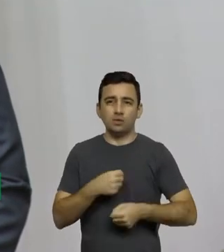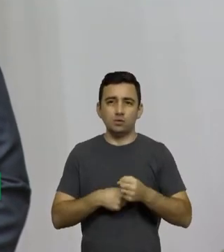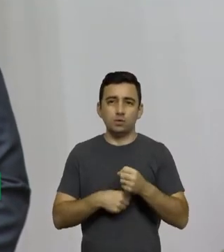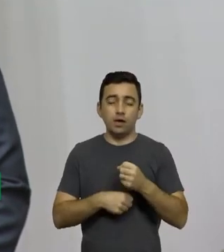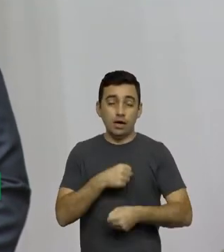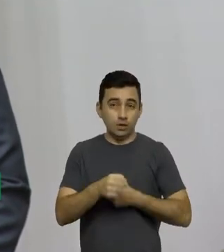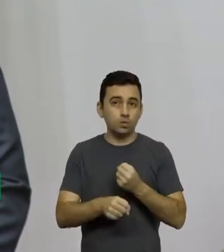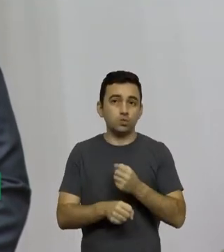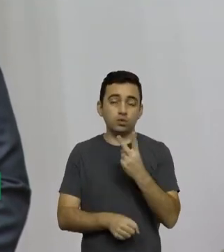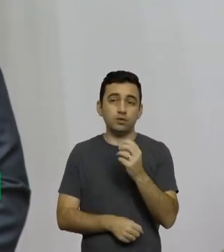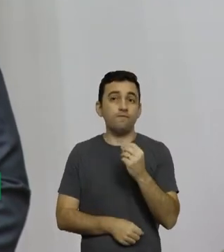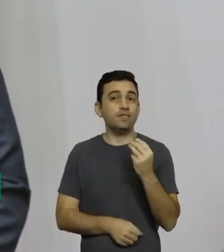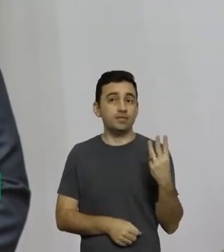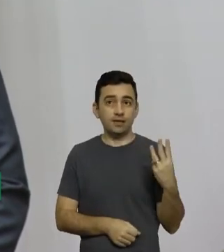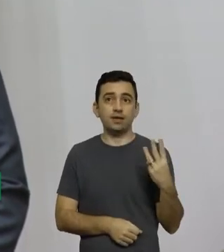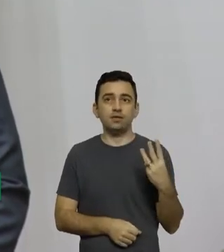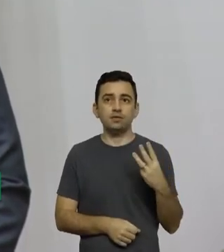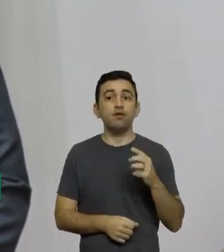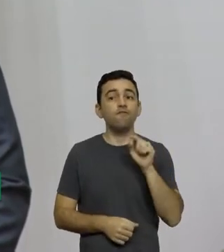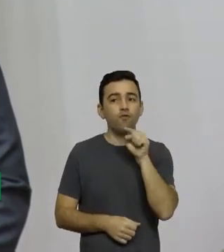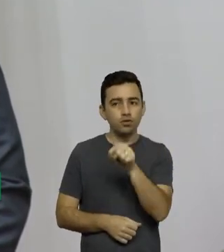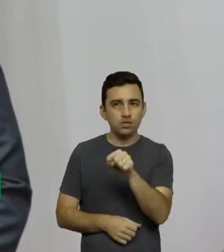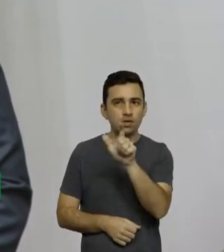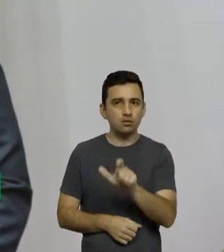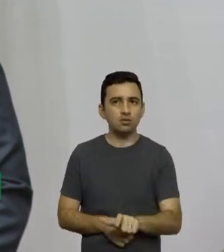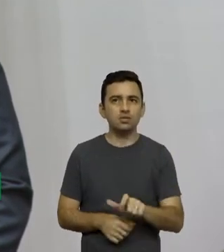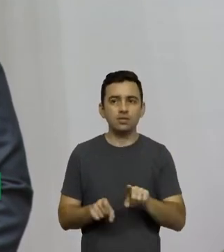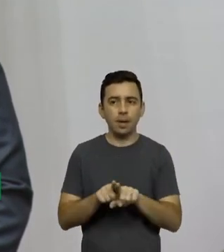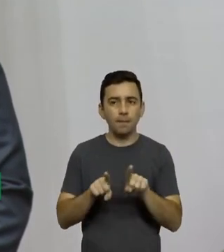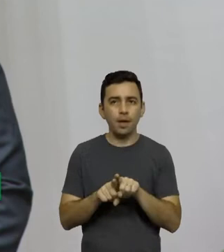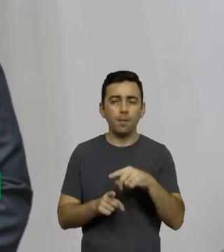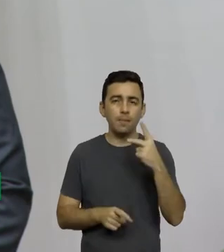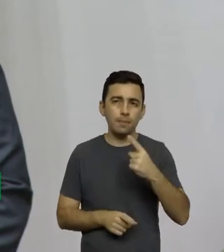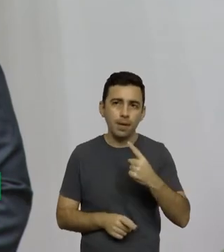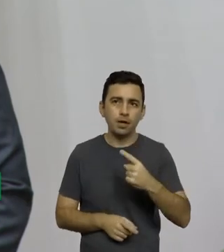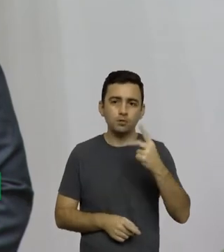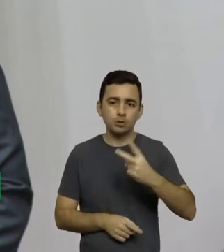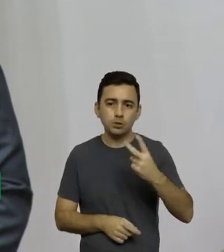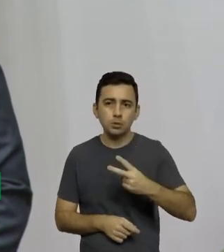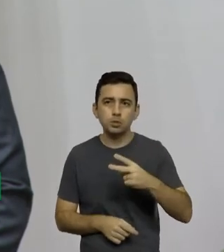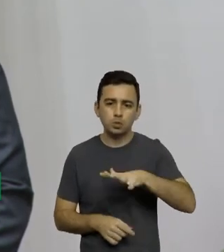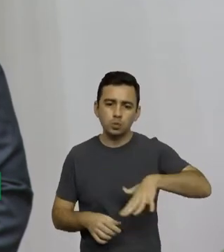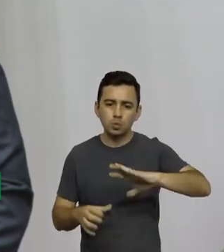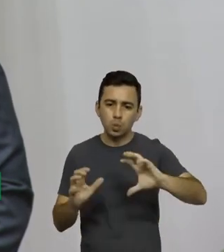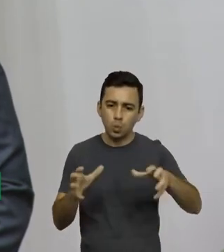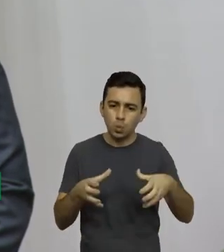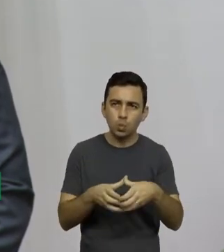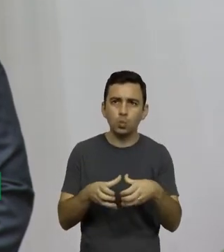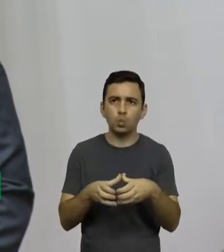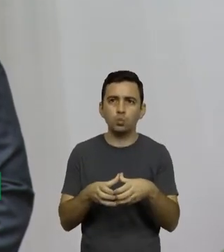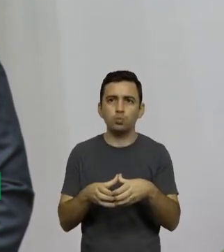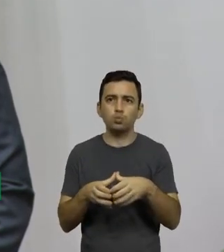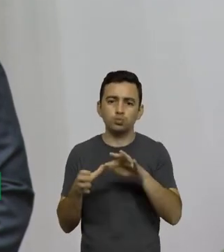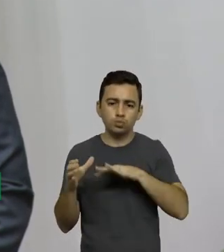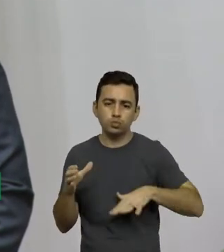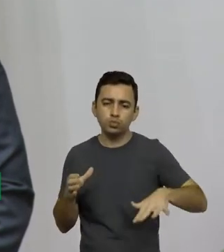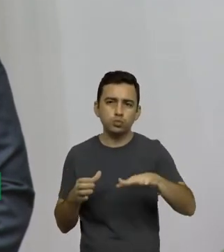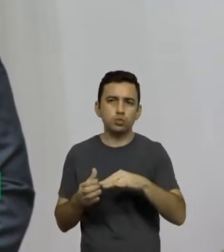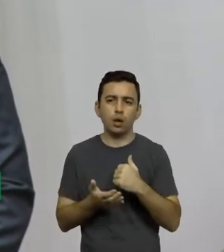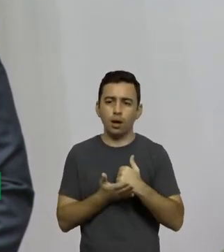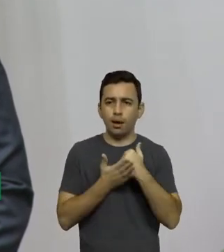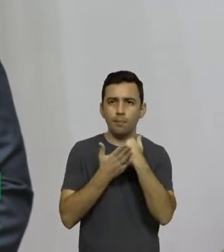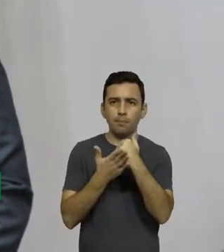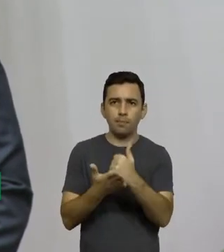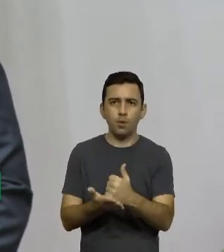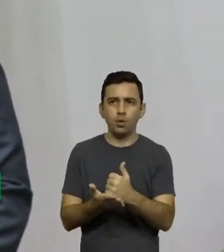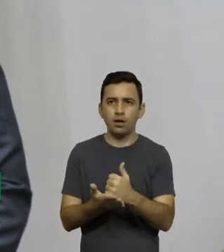2023, nem o senhor, nem o seu primeiro e segundo escalão, e nem todos aqueles que o apoiam,